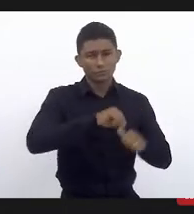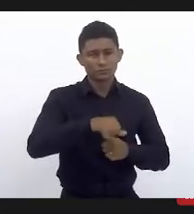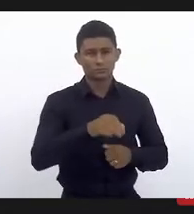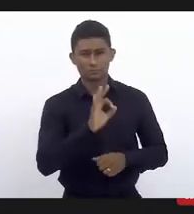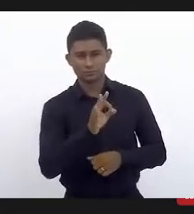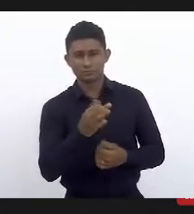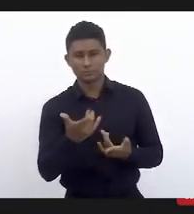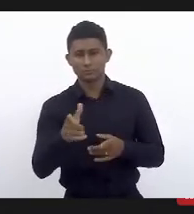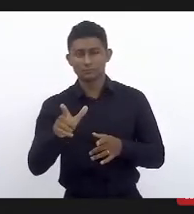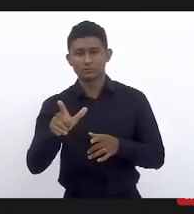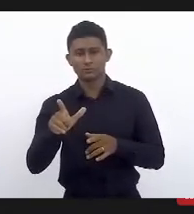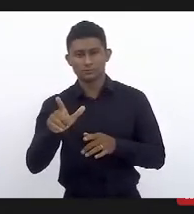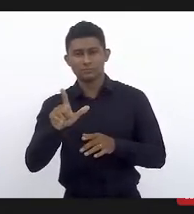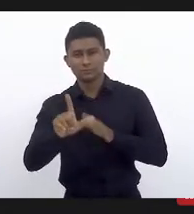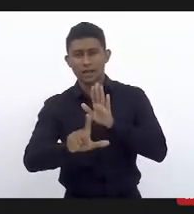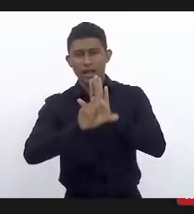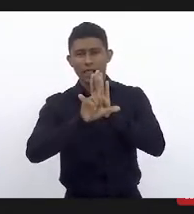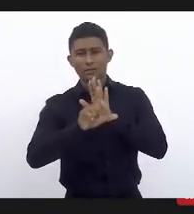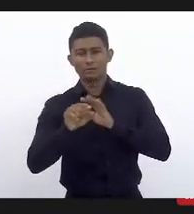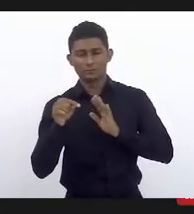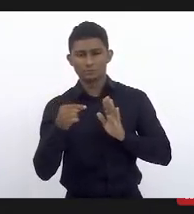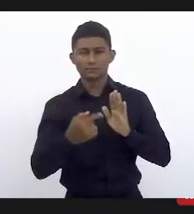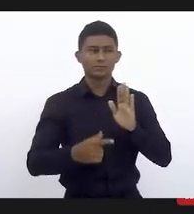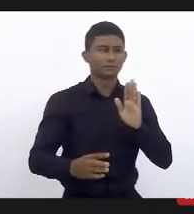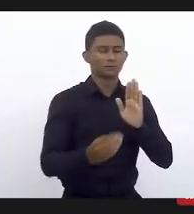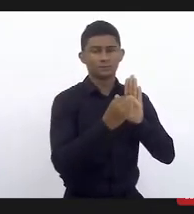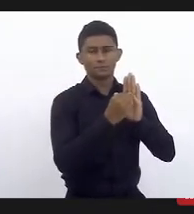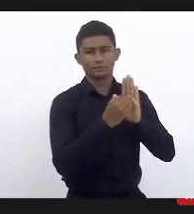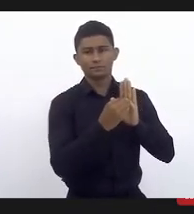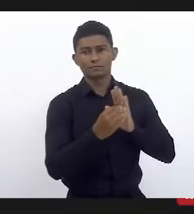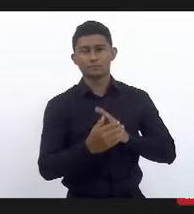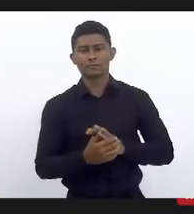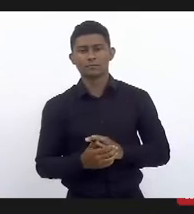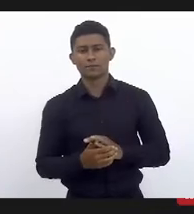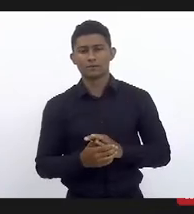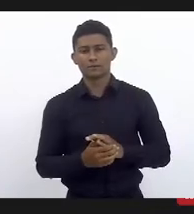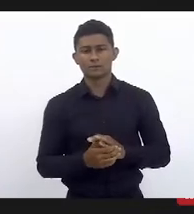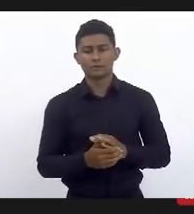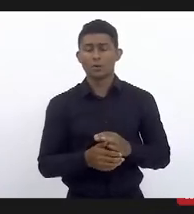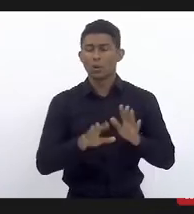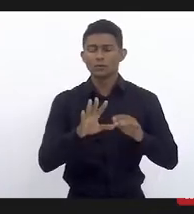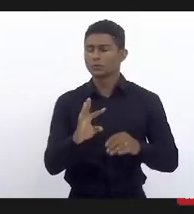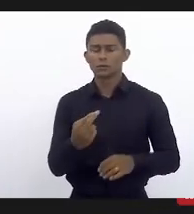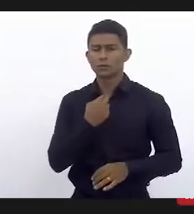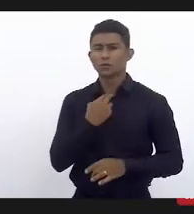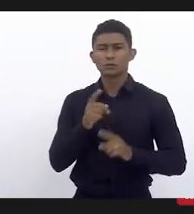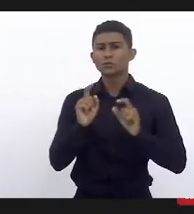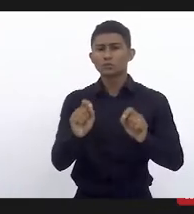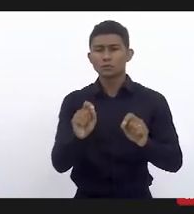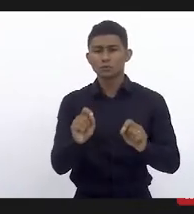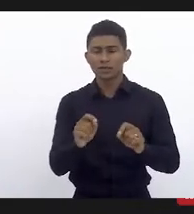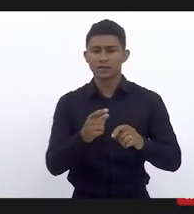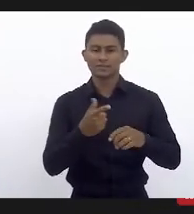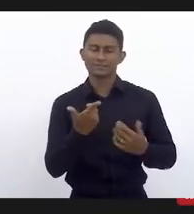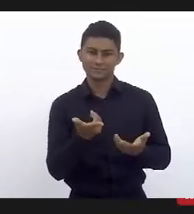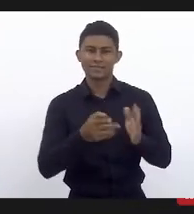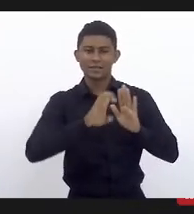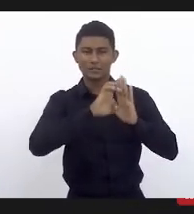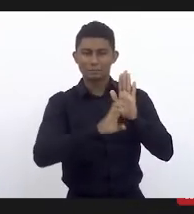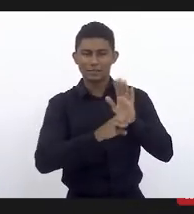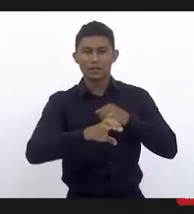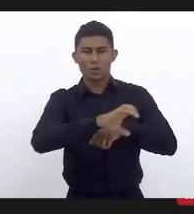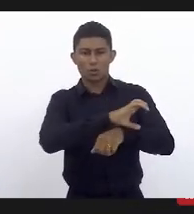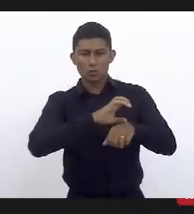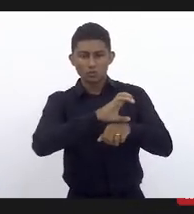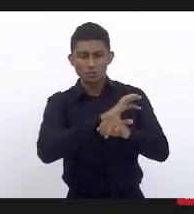regulamenta. Não o pode, ponto central. Não pode contrariar. Não pode, Luiz, contrariar a emenda constitucional. Claro,